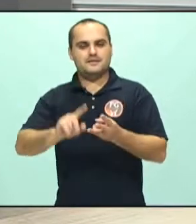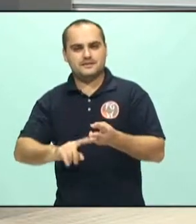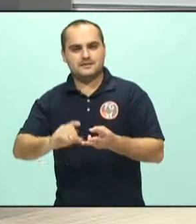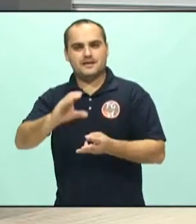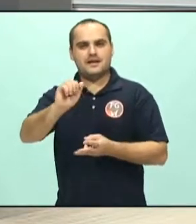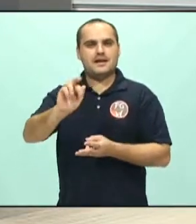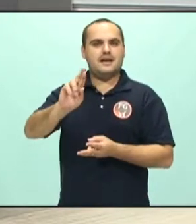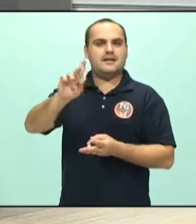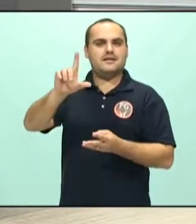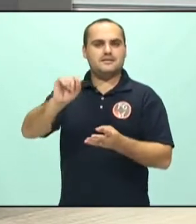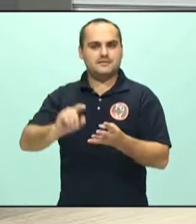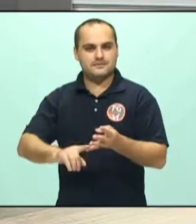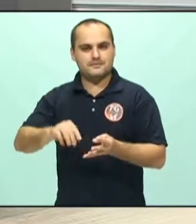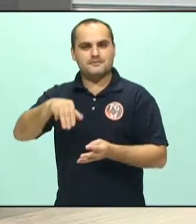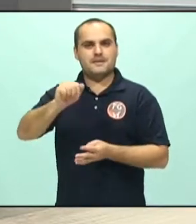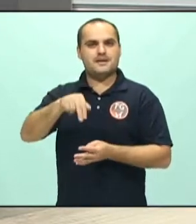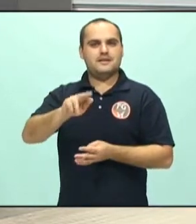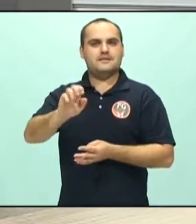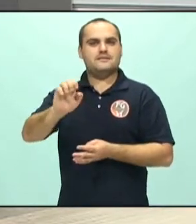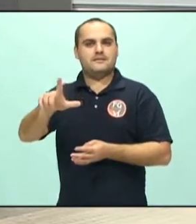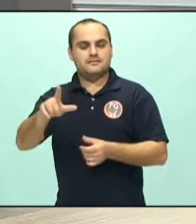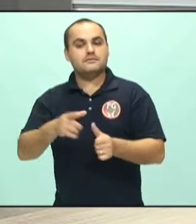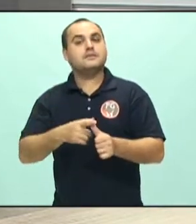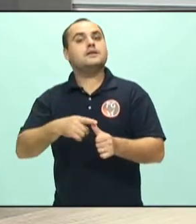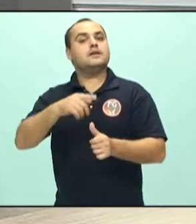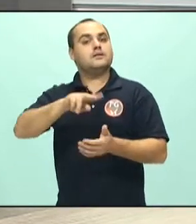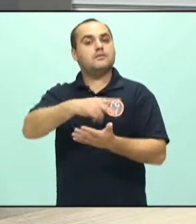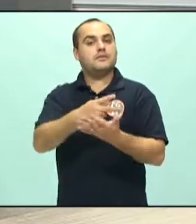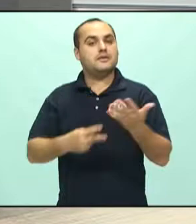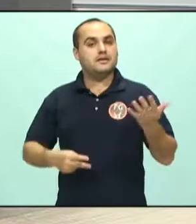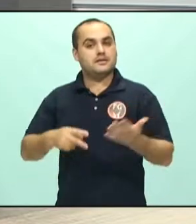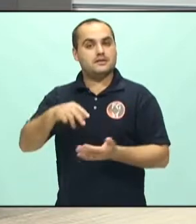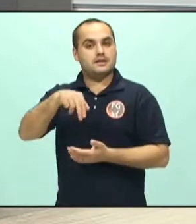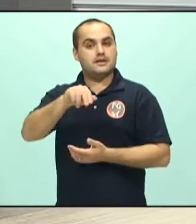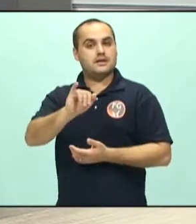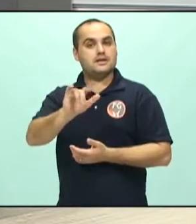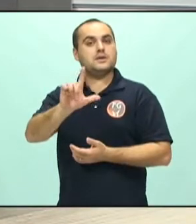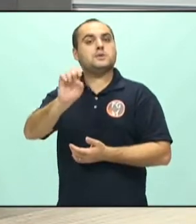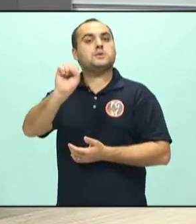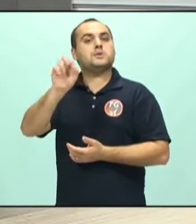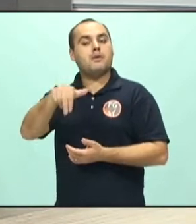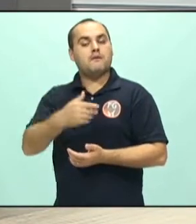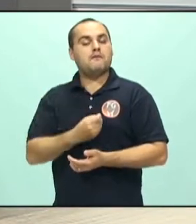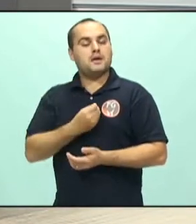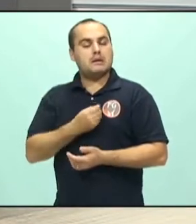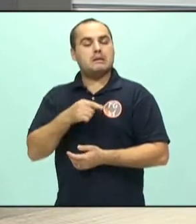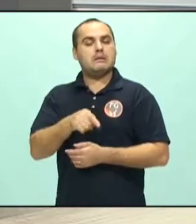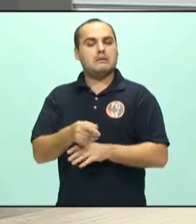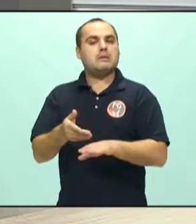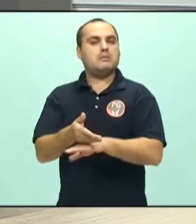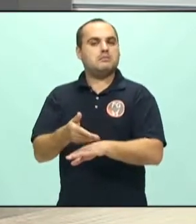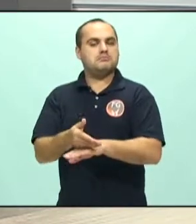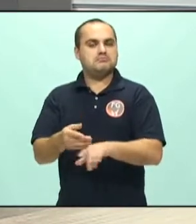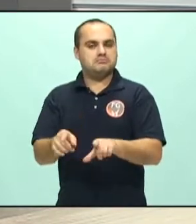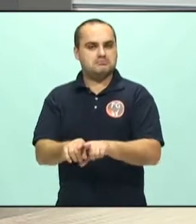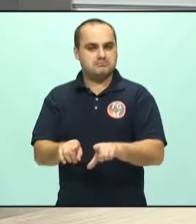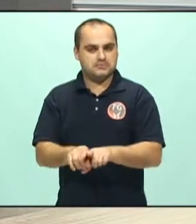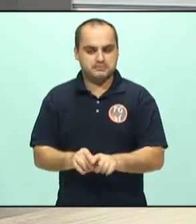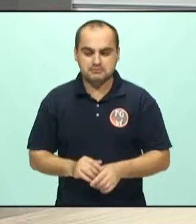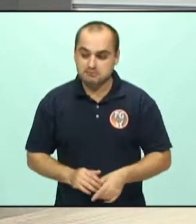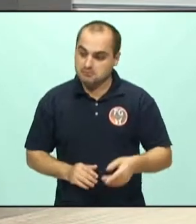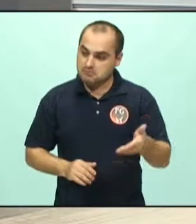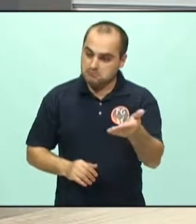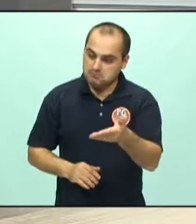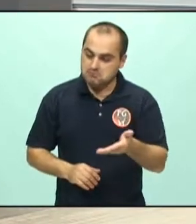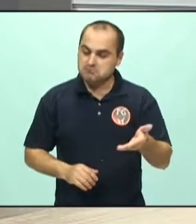Barros e o poeta Nilson Weber, que participou conosco também, e aí de uma forma muito mais ativa, esteve